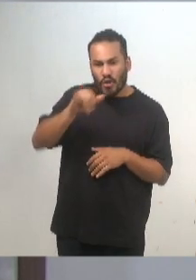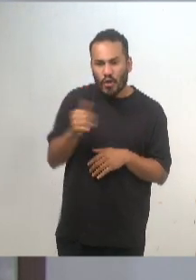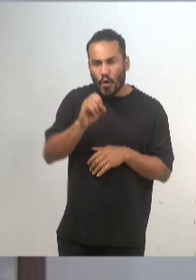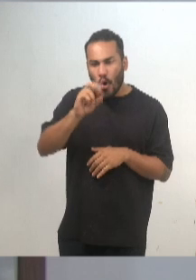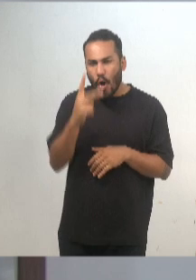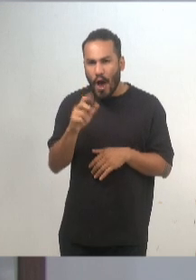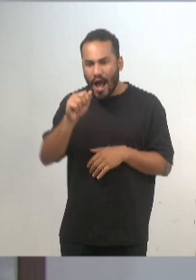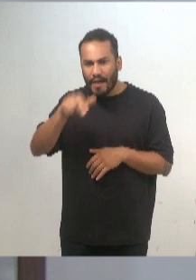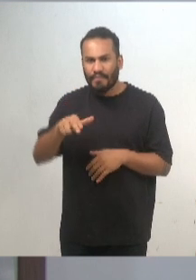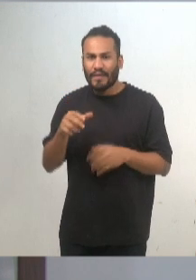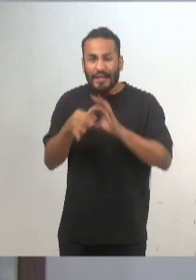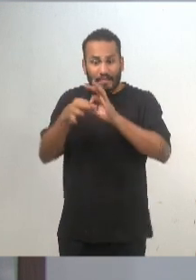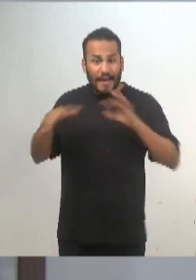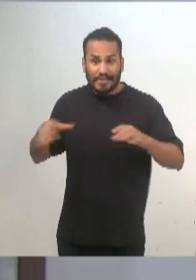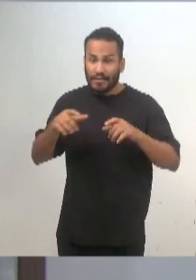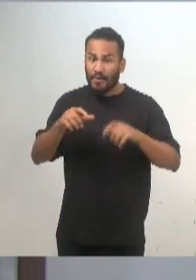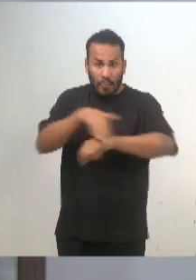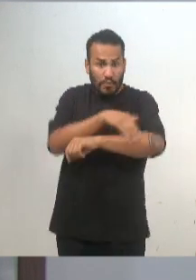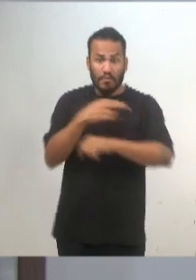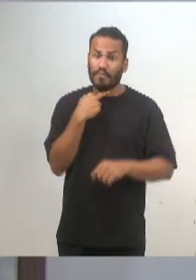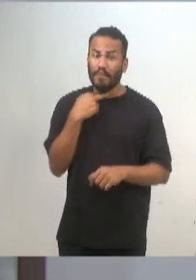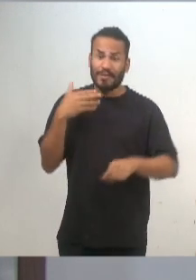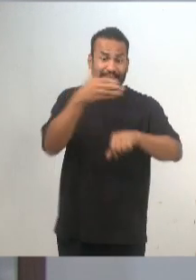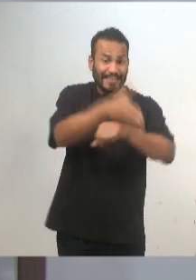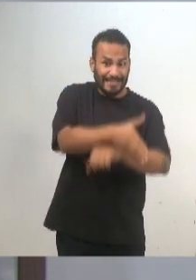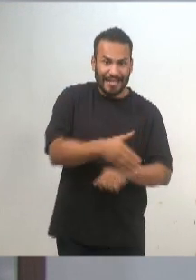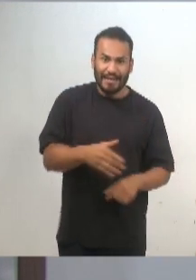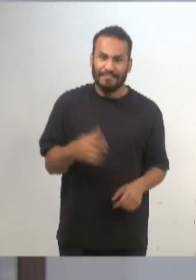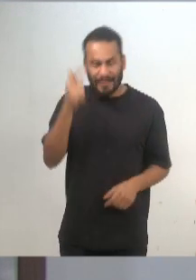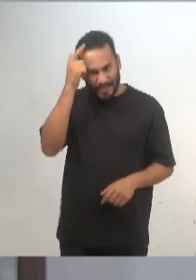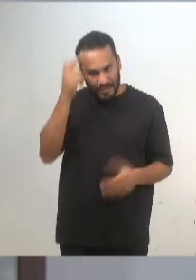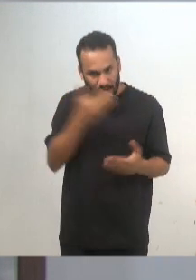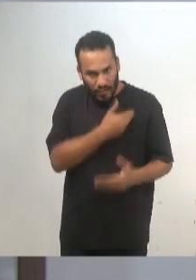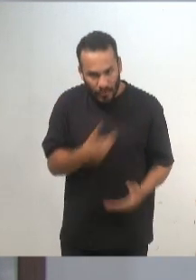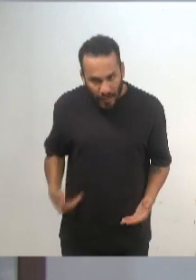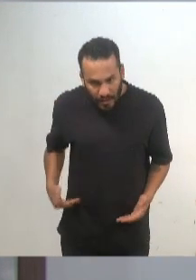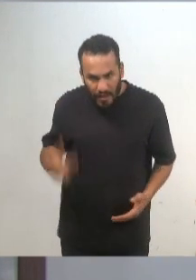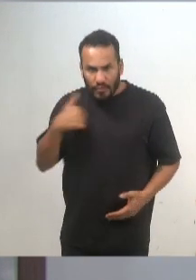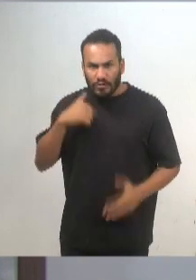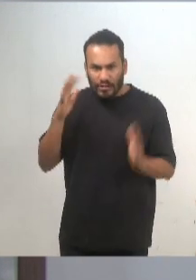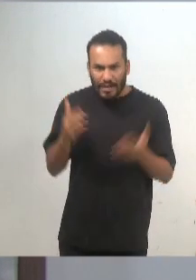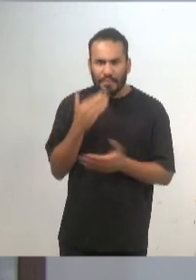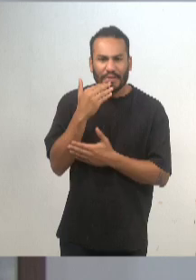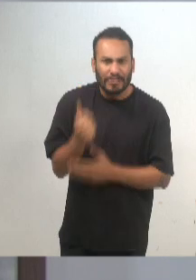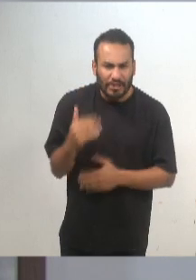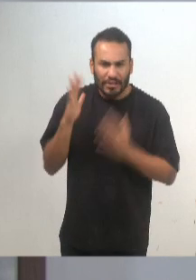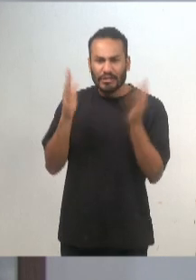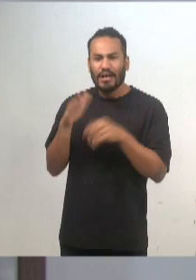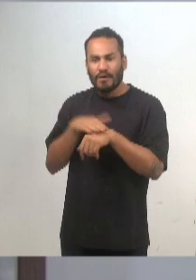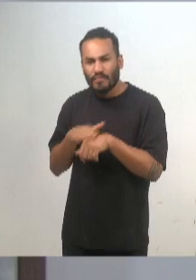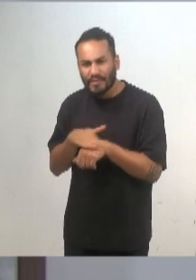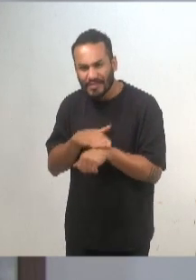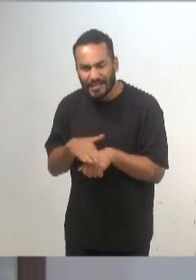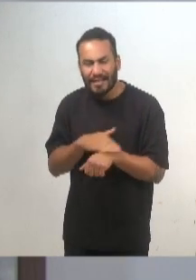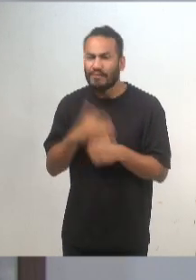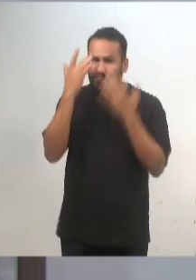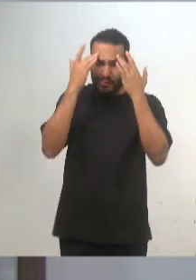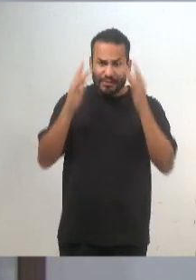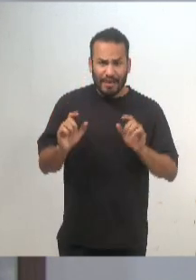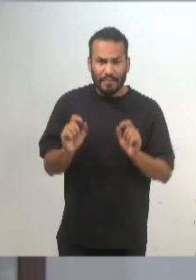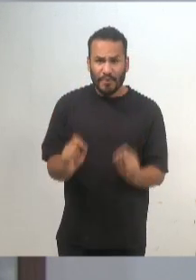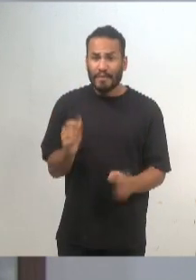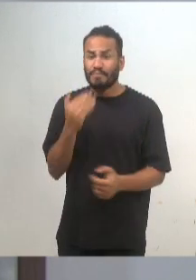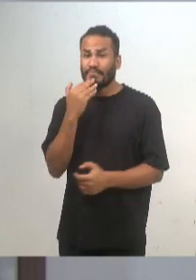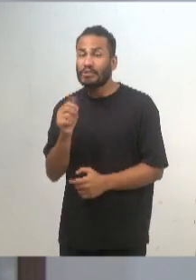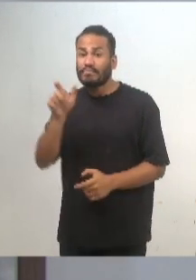a liberação daquela marginal, não vai mais poder acessar, líder do governo. E eu já protocolei requerimento, já conversei, a gente não sabe mais a